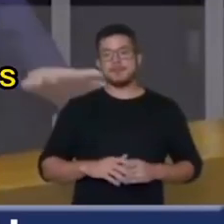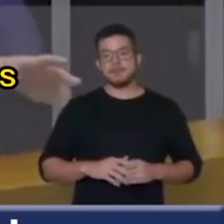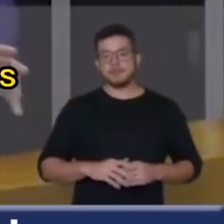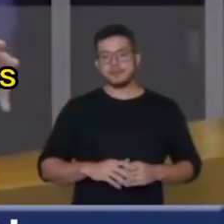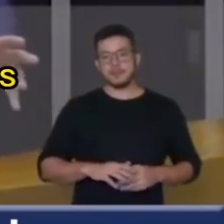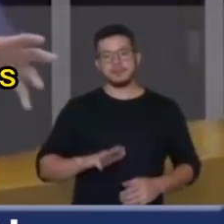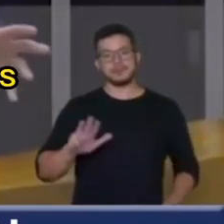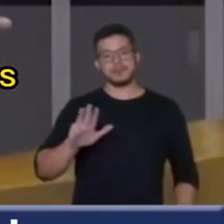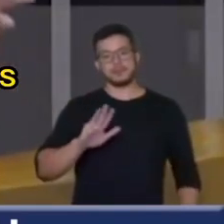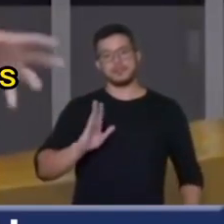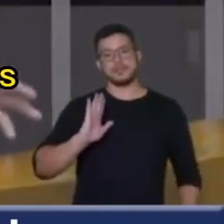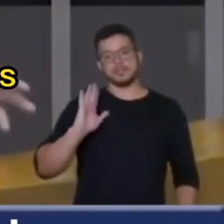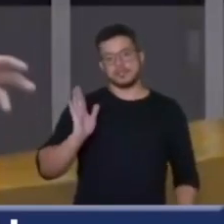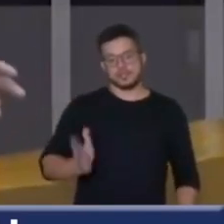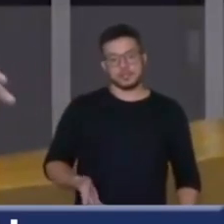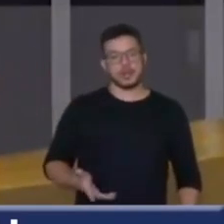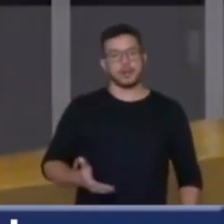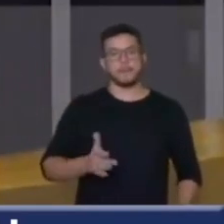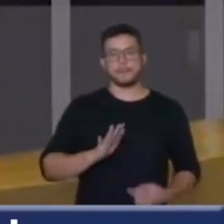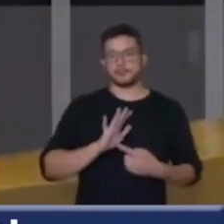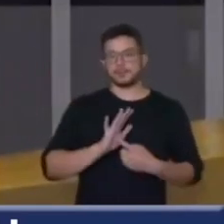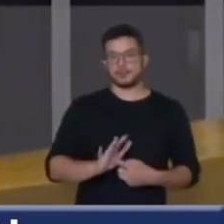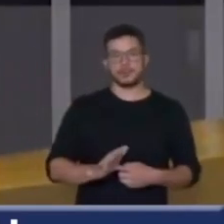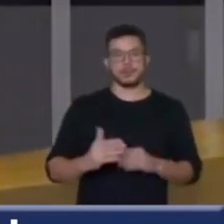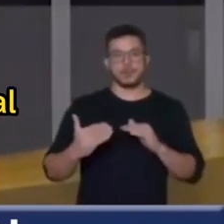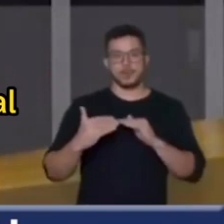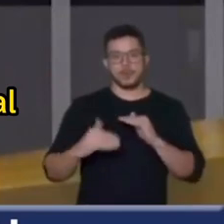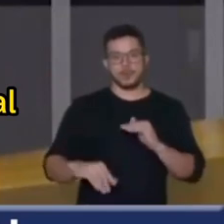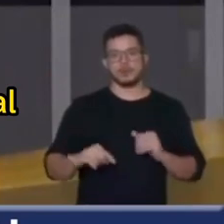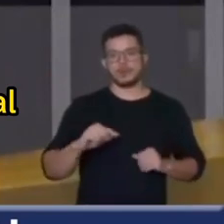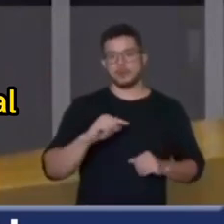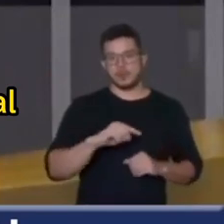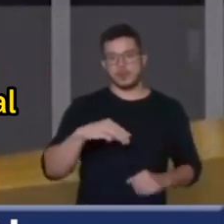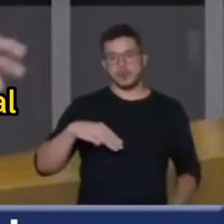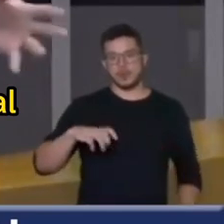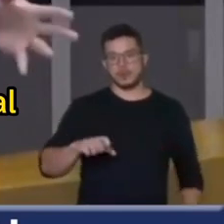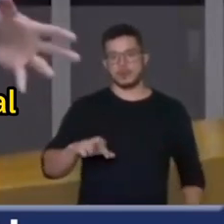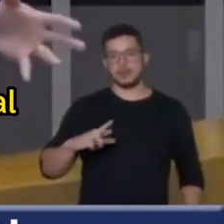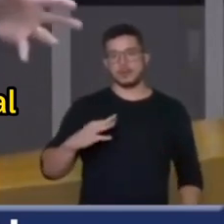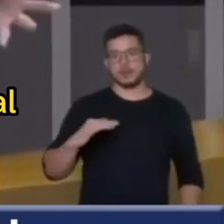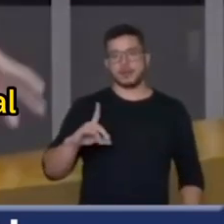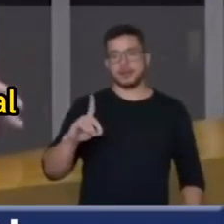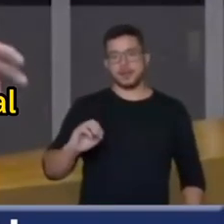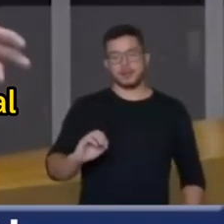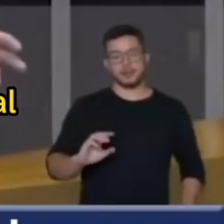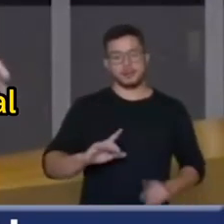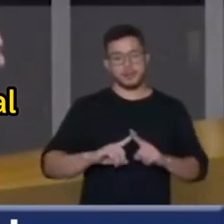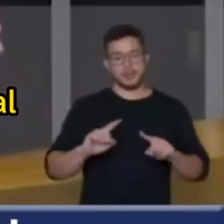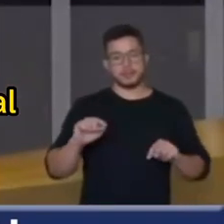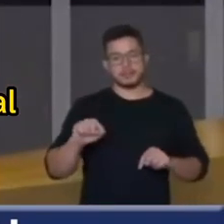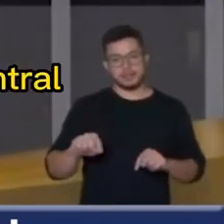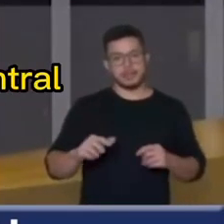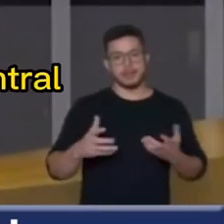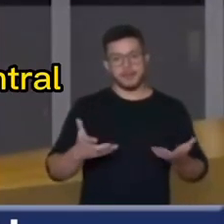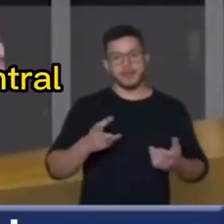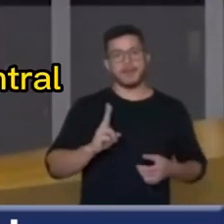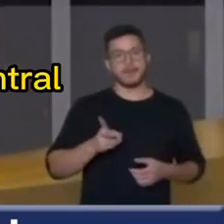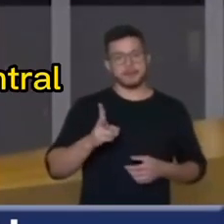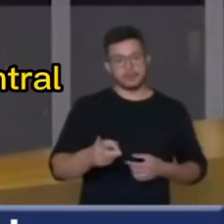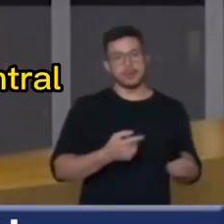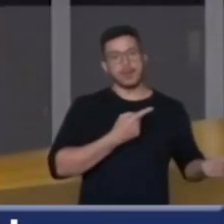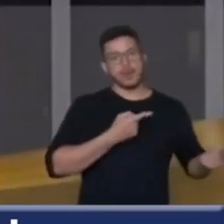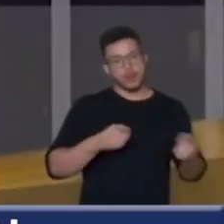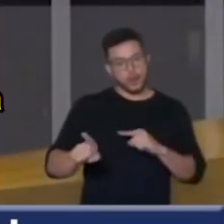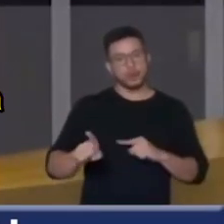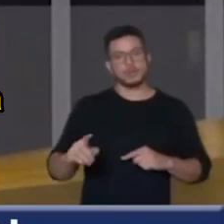às suas lambanças o seu desgoverno insiste em continuar batendo no banco central na autonomia